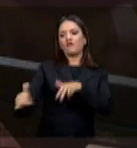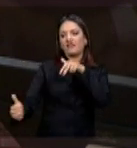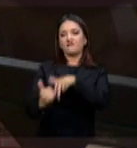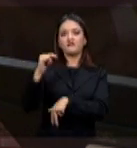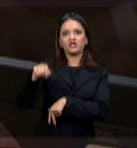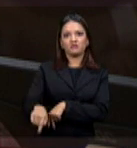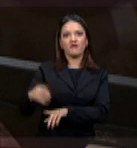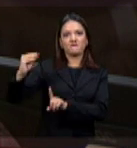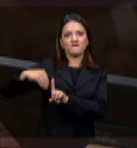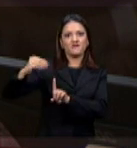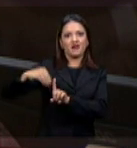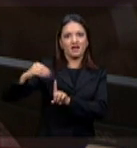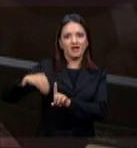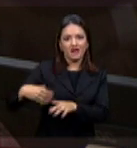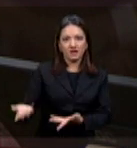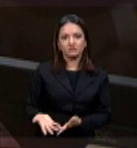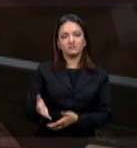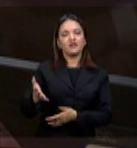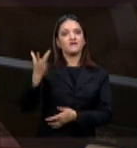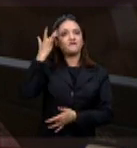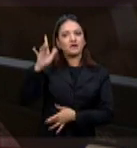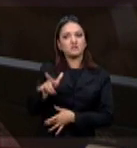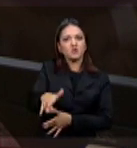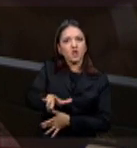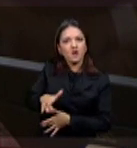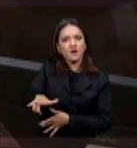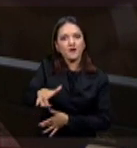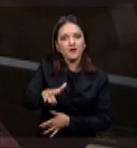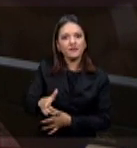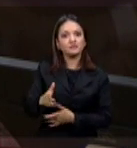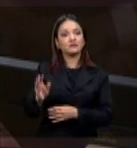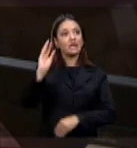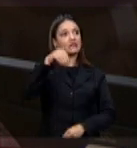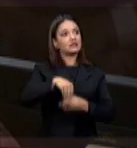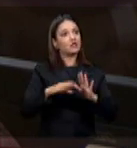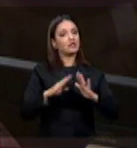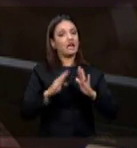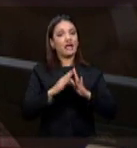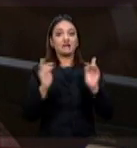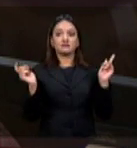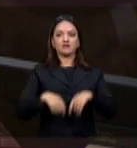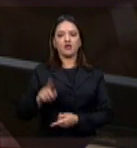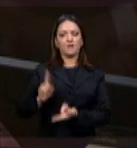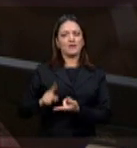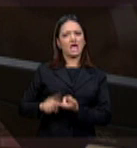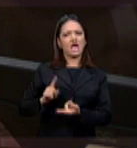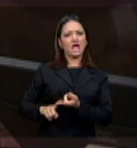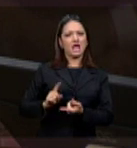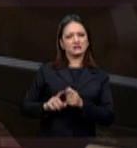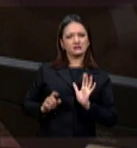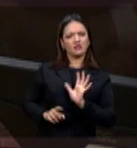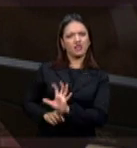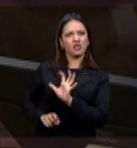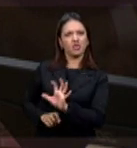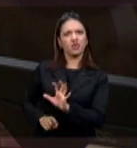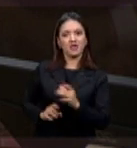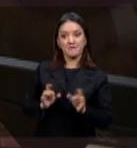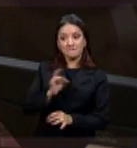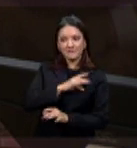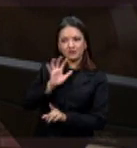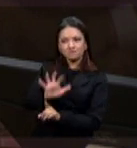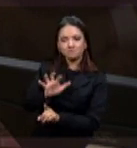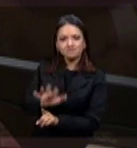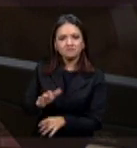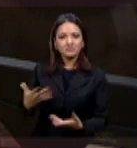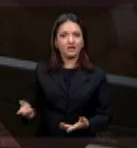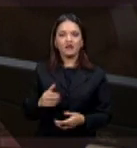mais frágil, mais fácil de dominar, que está no ambiente familiar, fácil de ameaçar, que vai ficar com medo e que não vai levar